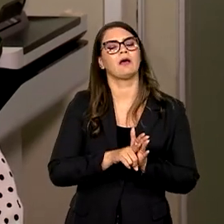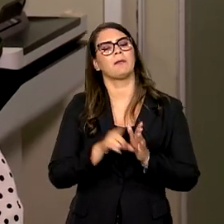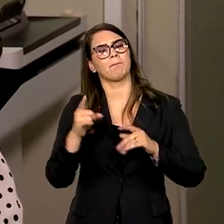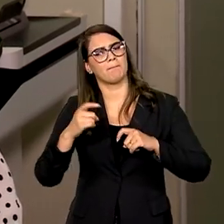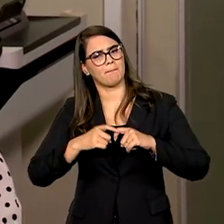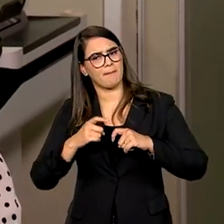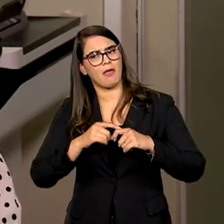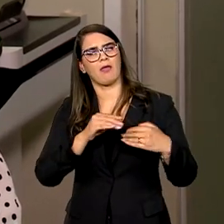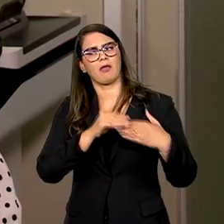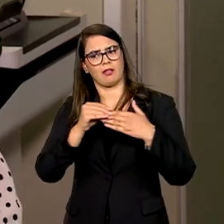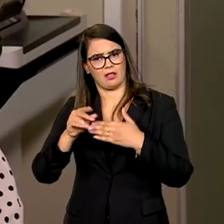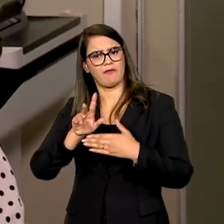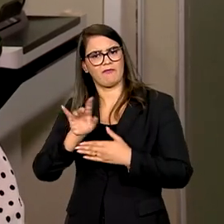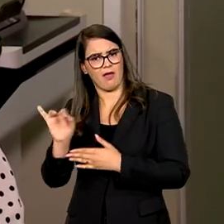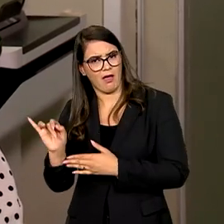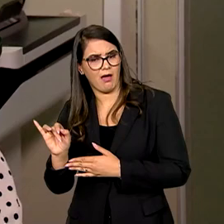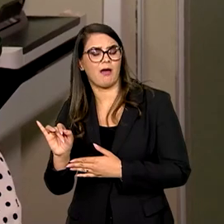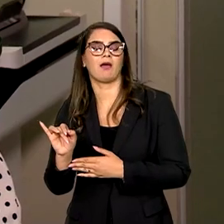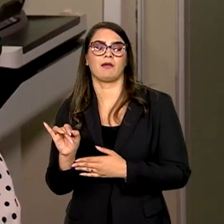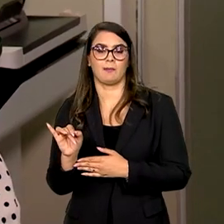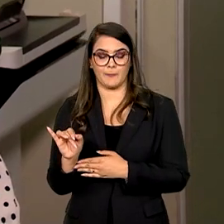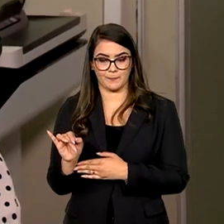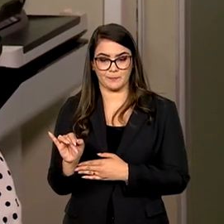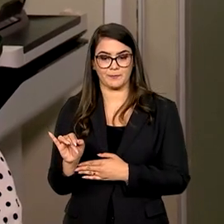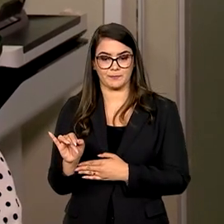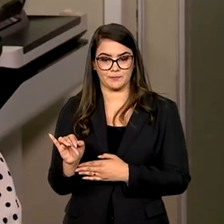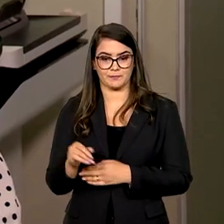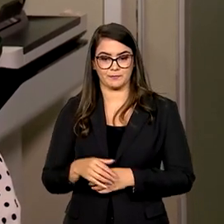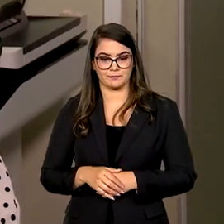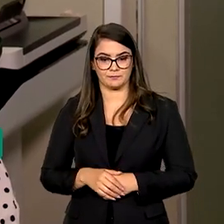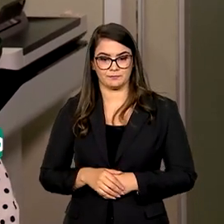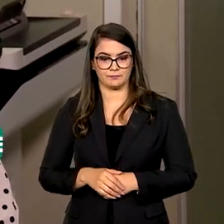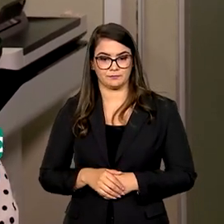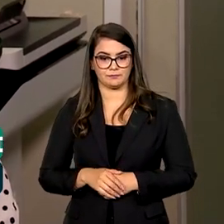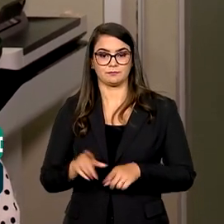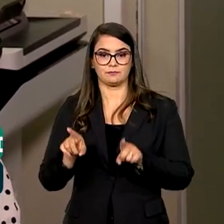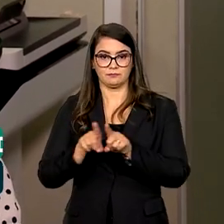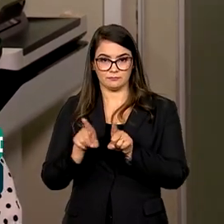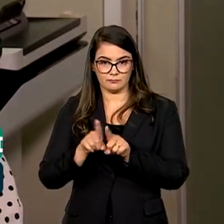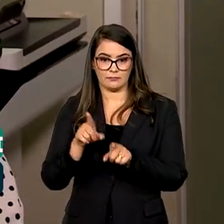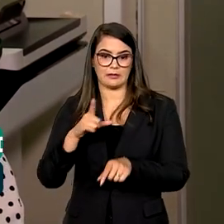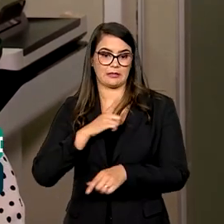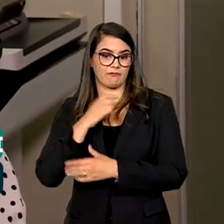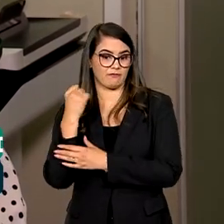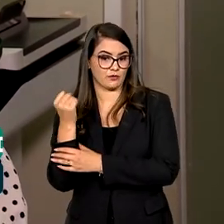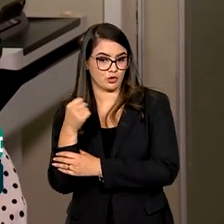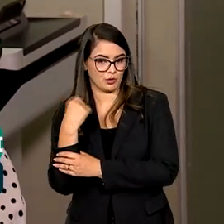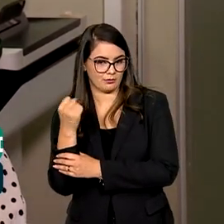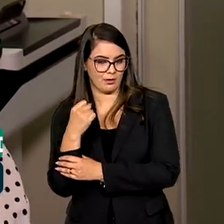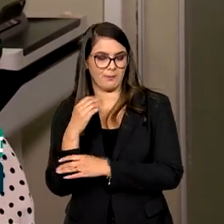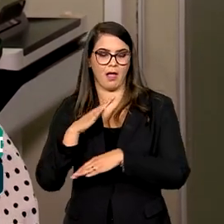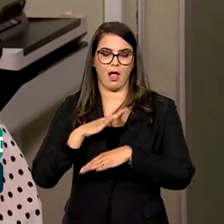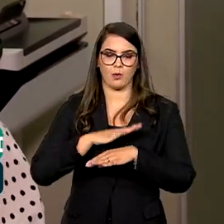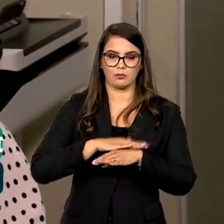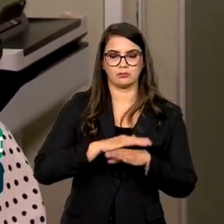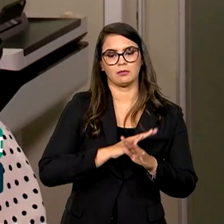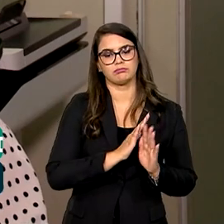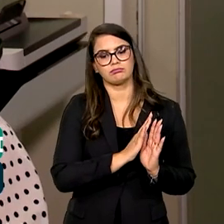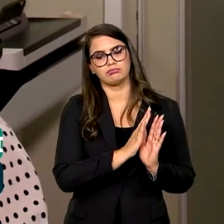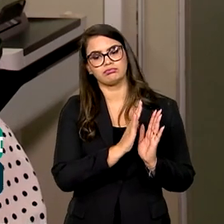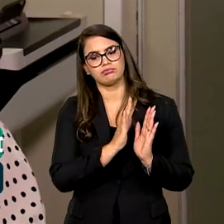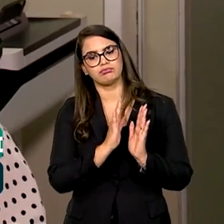encaminhados para serem feitos e fisioterapia. E à medida que